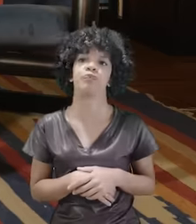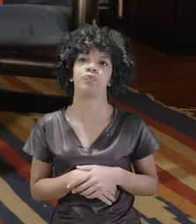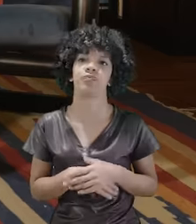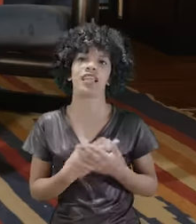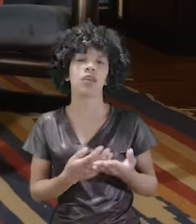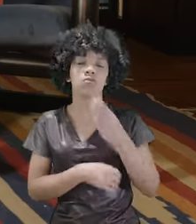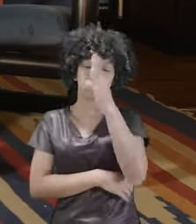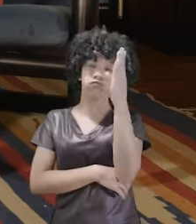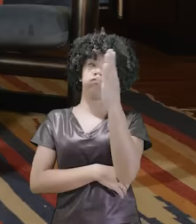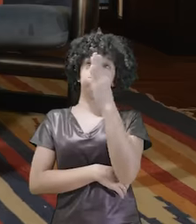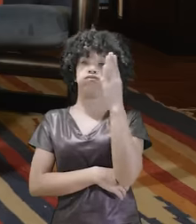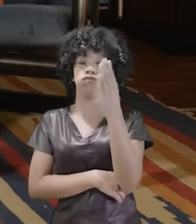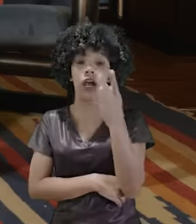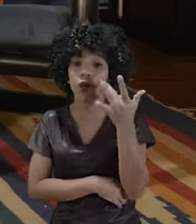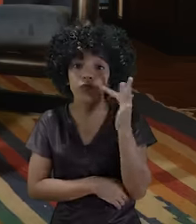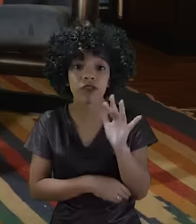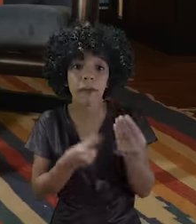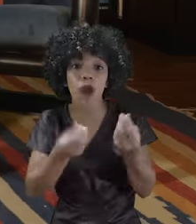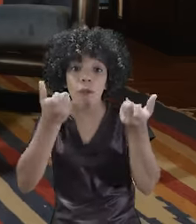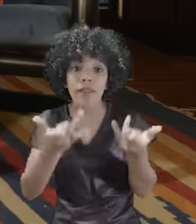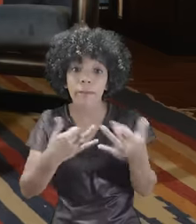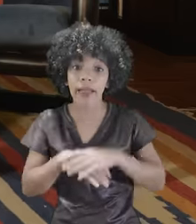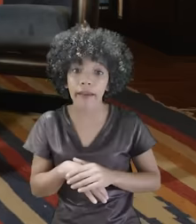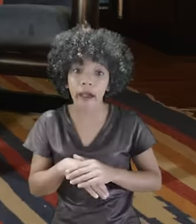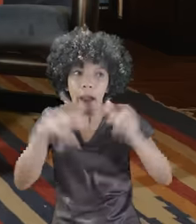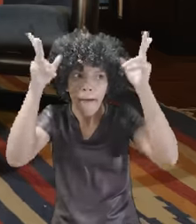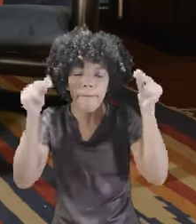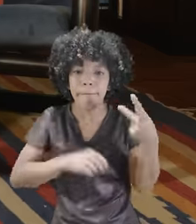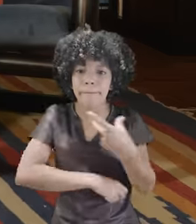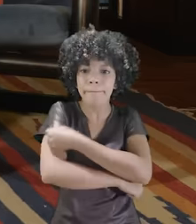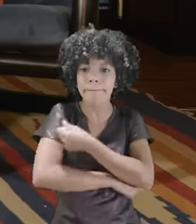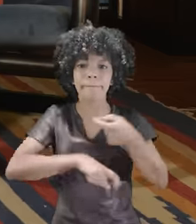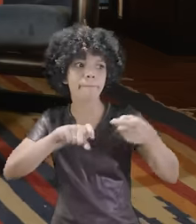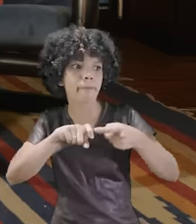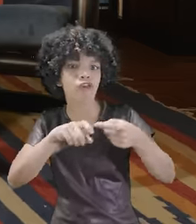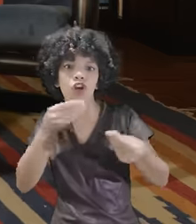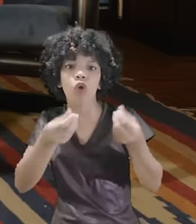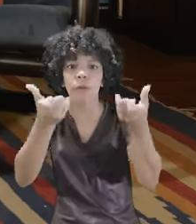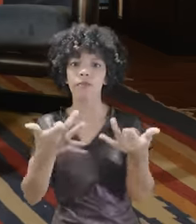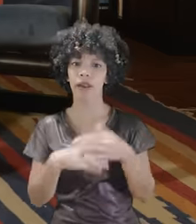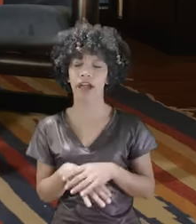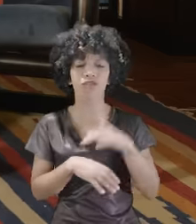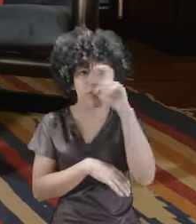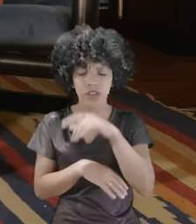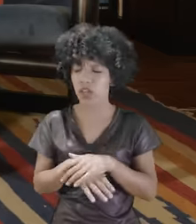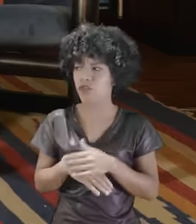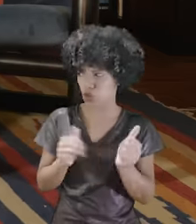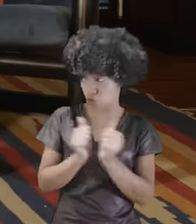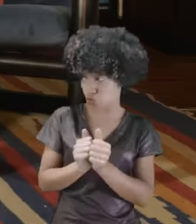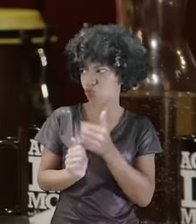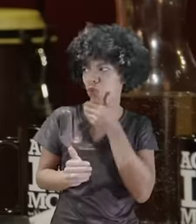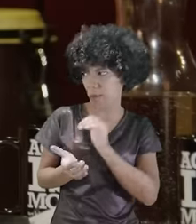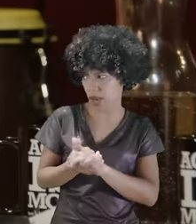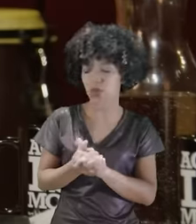passo mal não sai eu adoro para o inferno era para mágico entendi foi muito difícil no começo você vê o seu marido podia